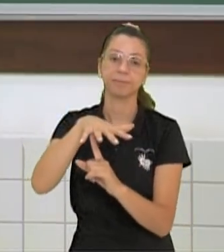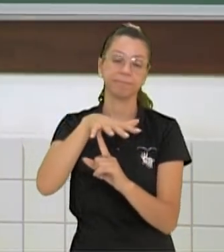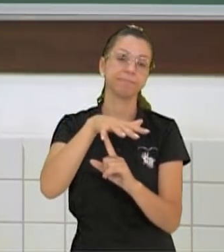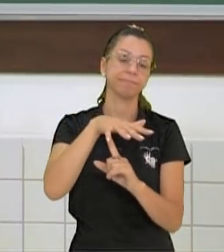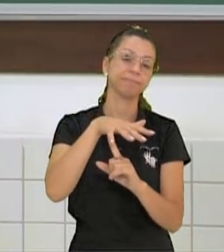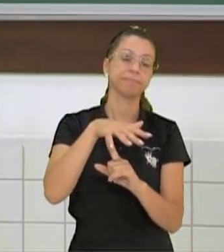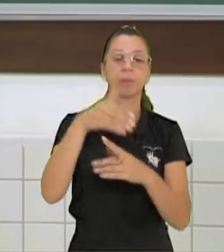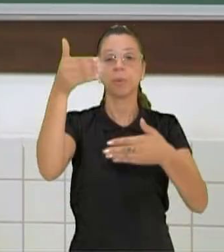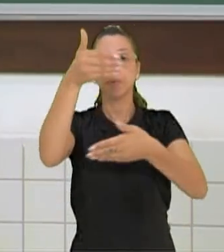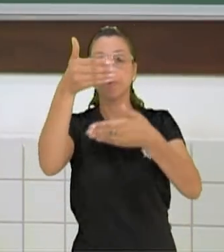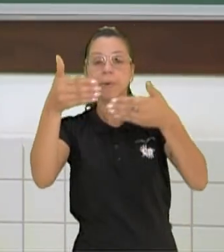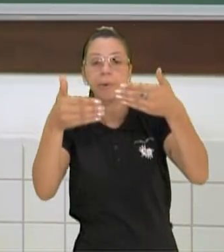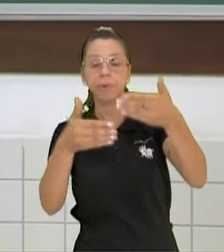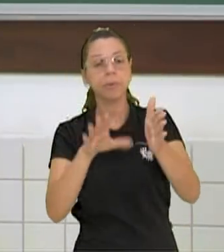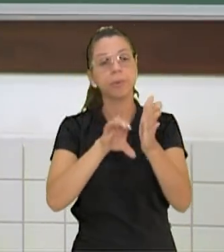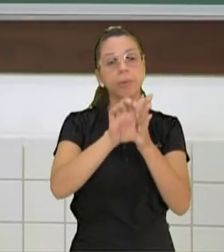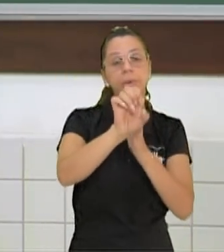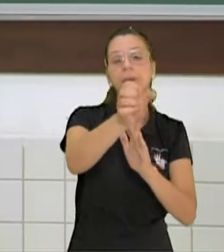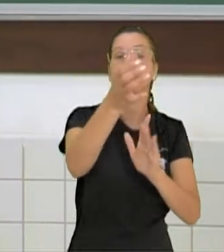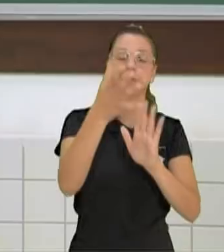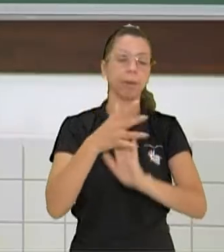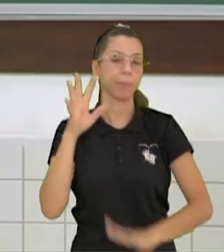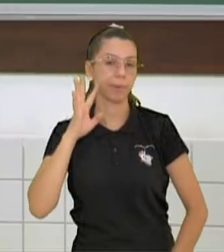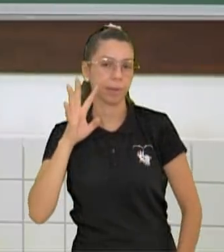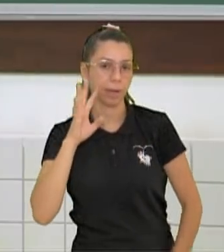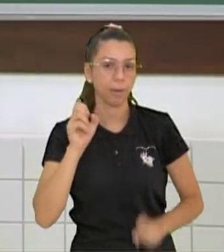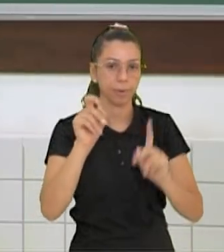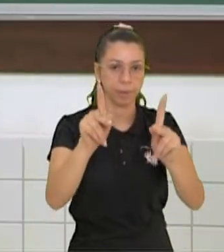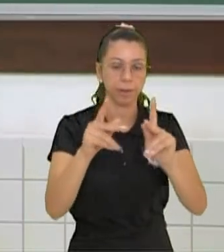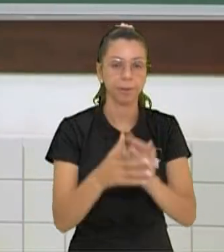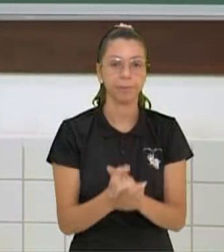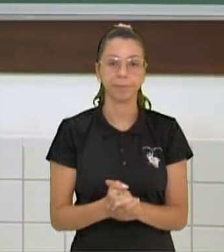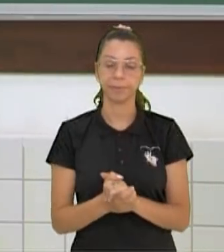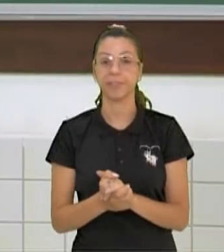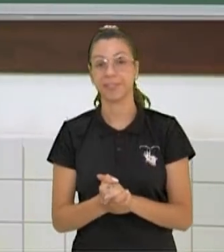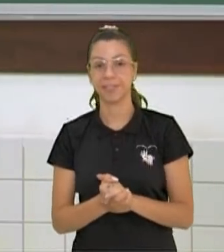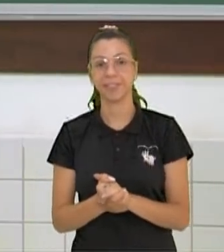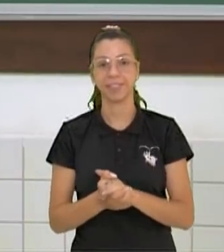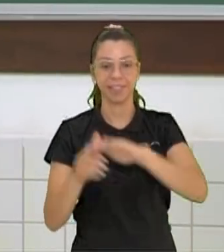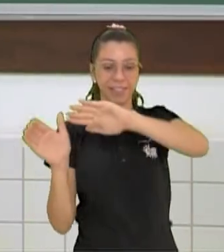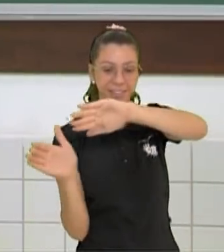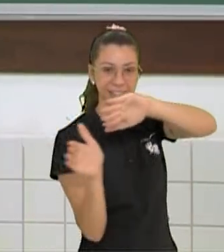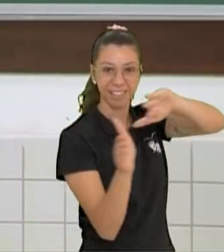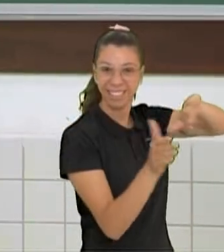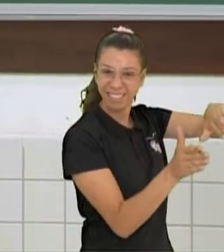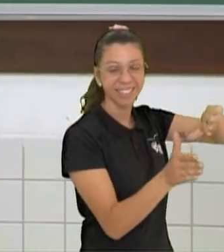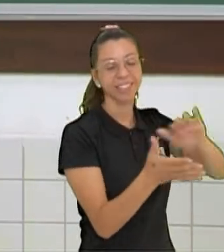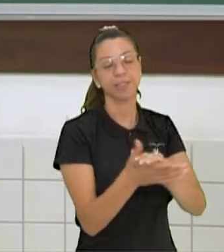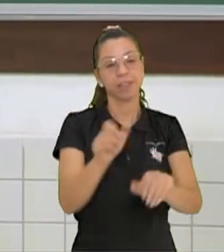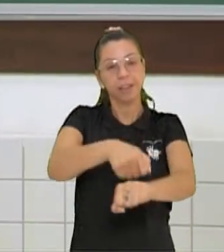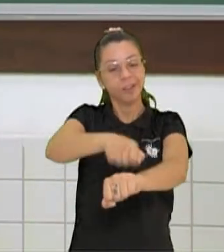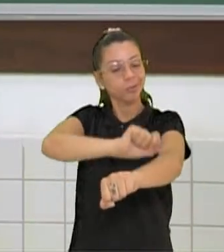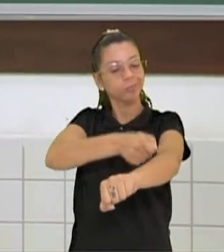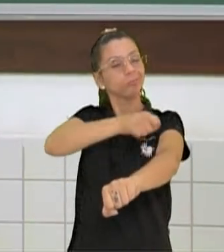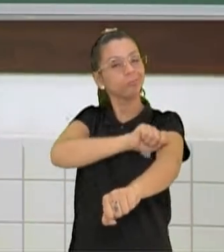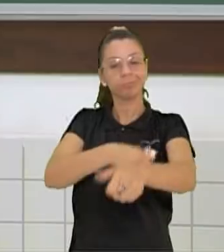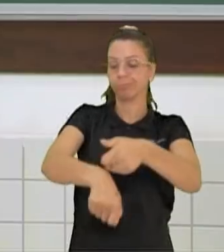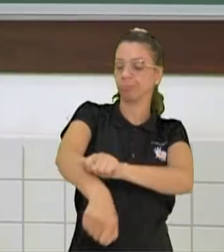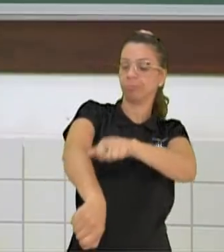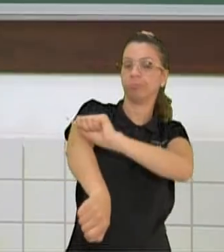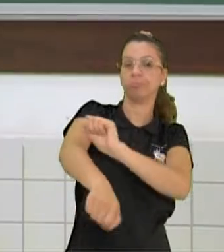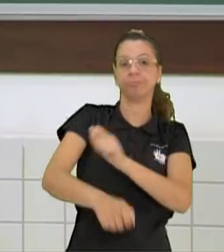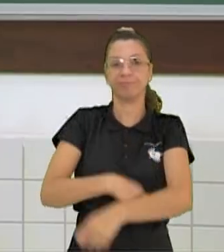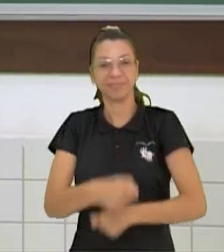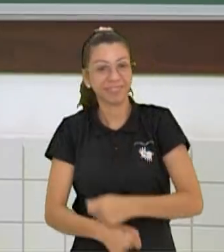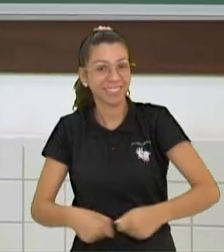as plataformas do Classroom, poxa, muito bacana, ok? Sem mais delongas, como diriam os mais antigos, dobrem suas mangas, apertem